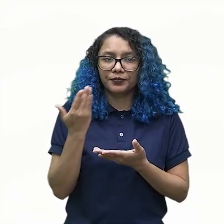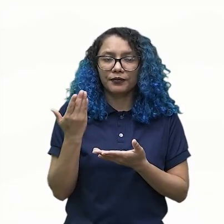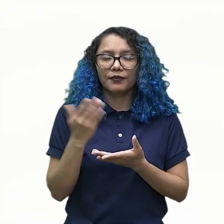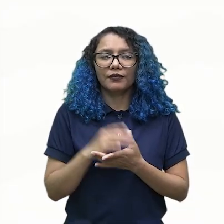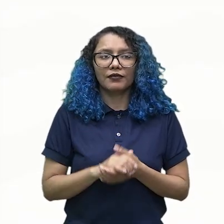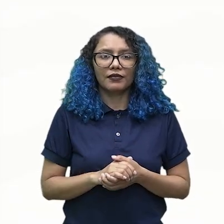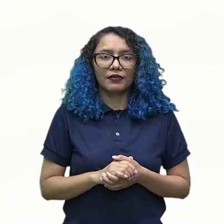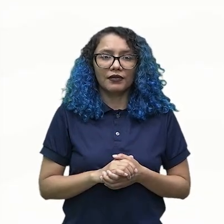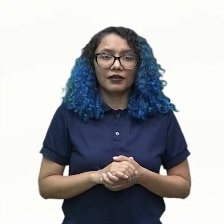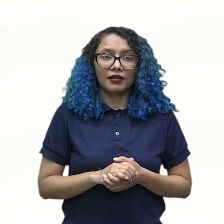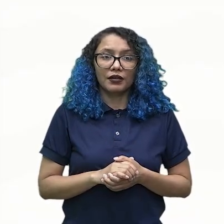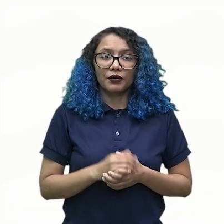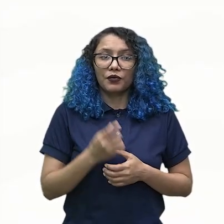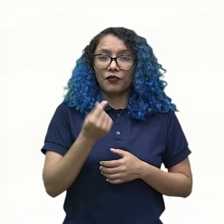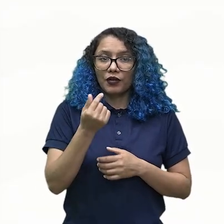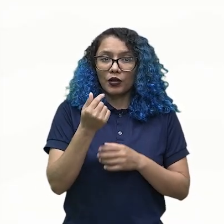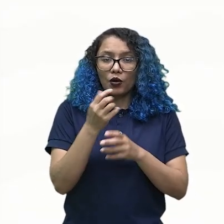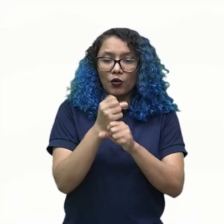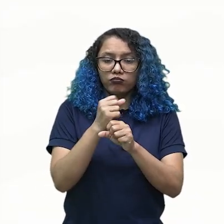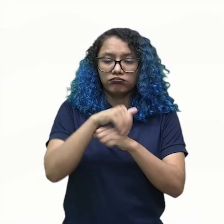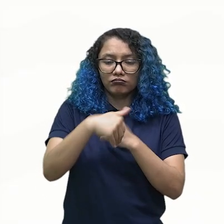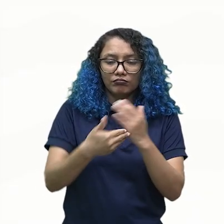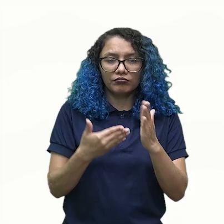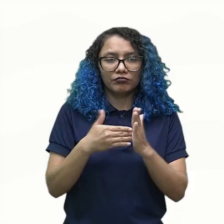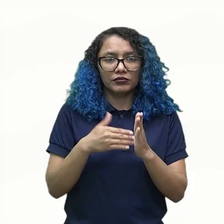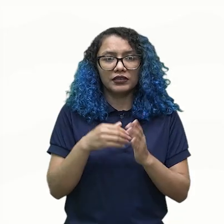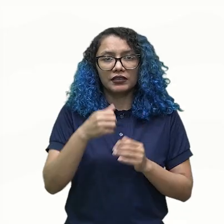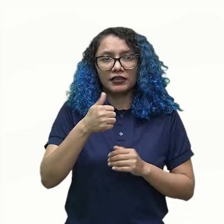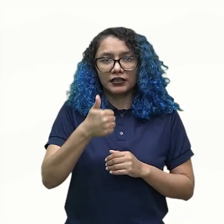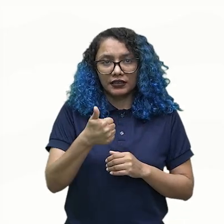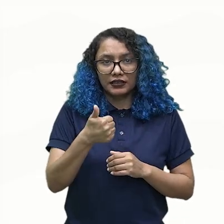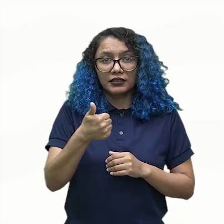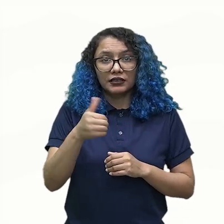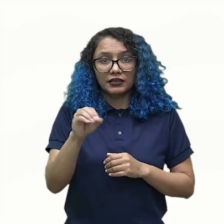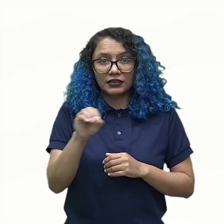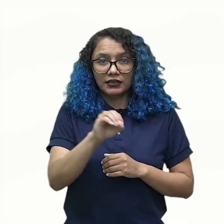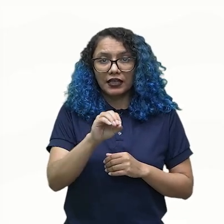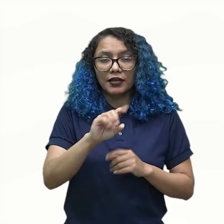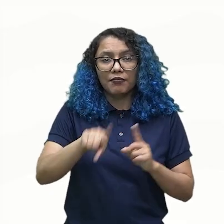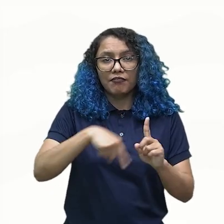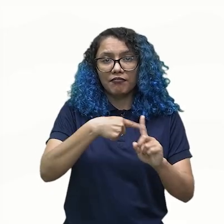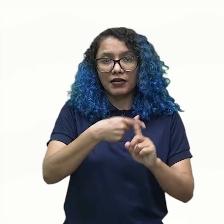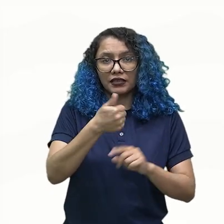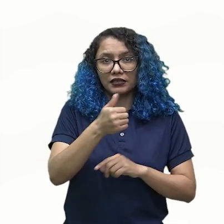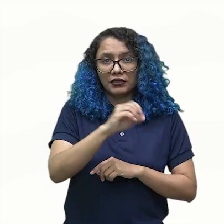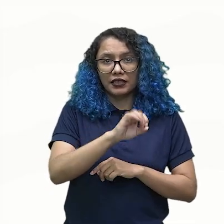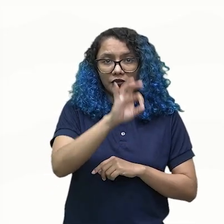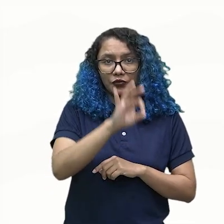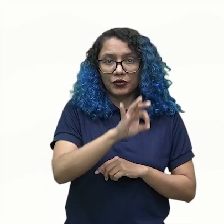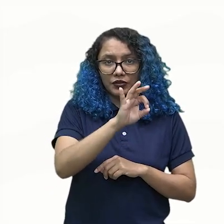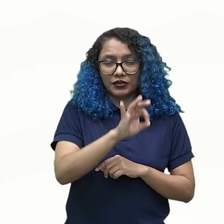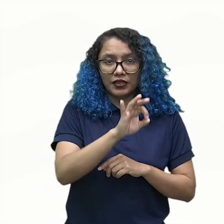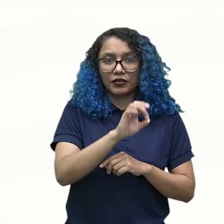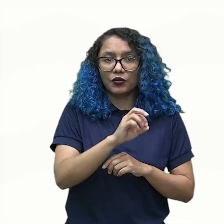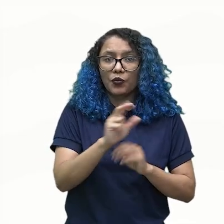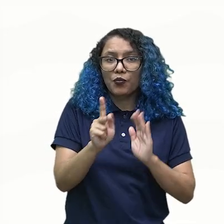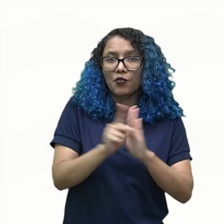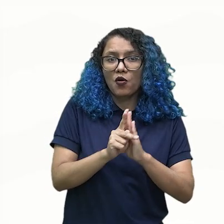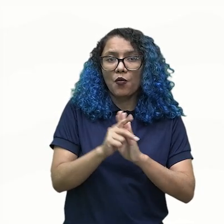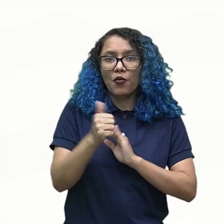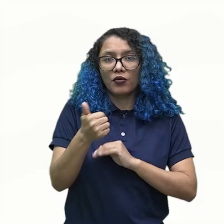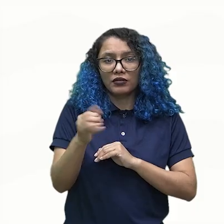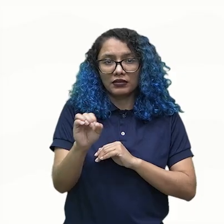pegar, então, o valor total como sendo 100 mais os 10% de 100. Mas rapidinho aqui, pessoal, olha